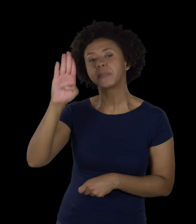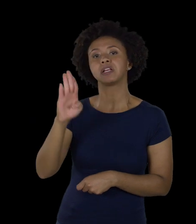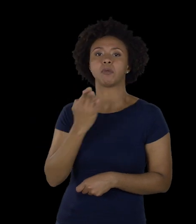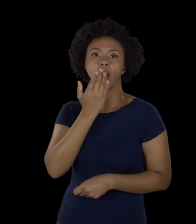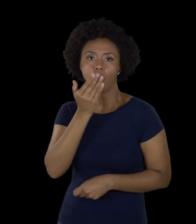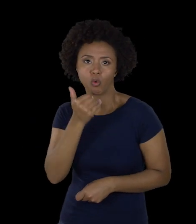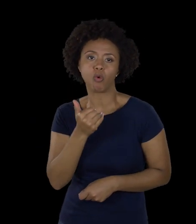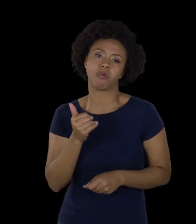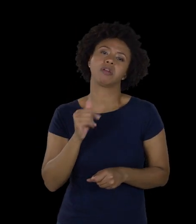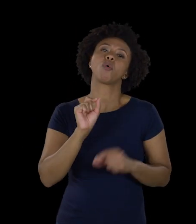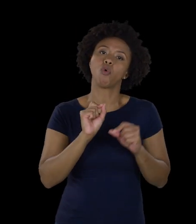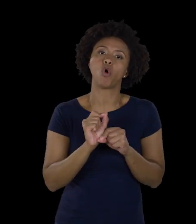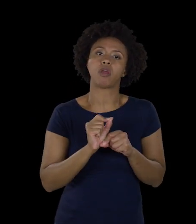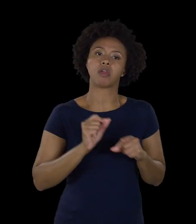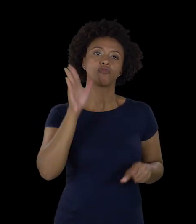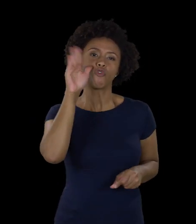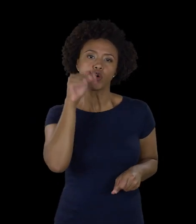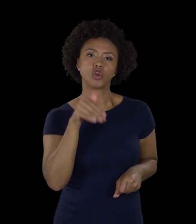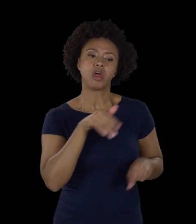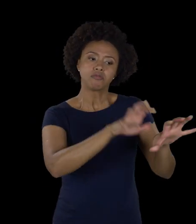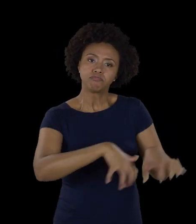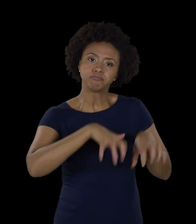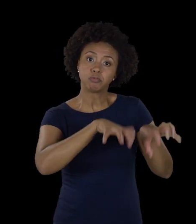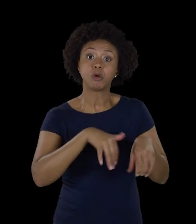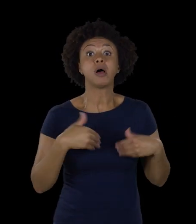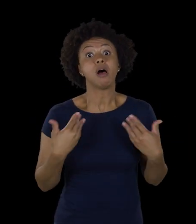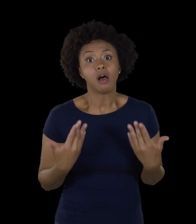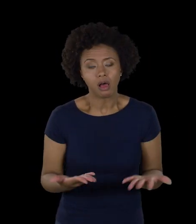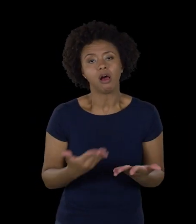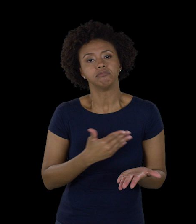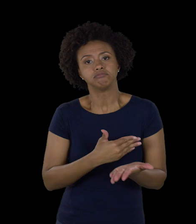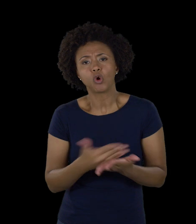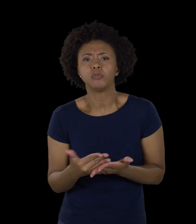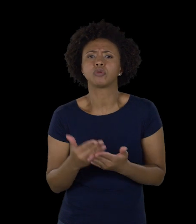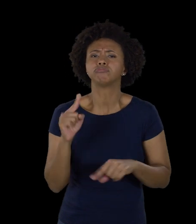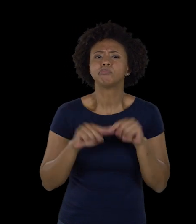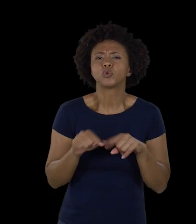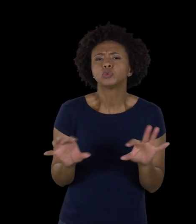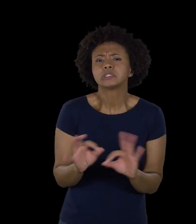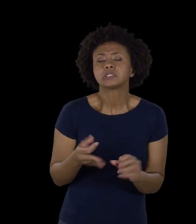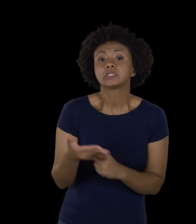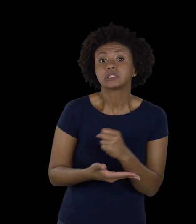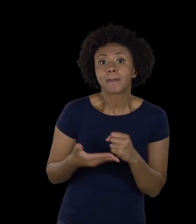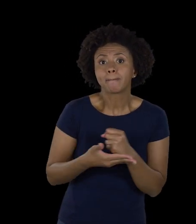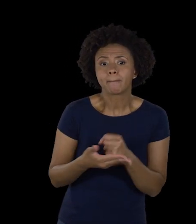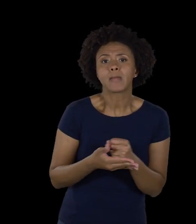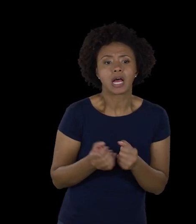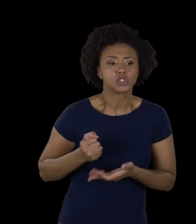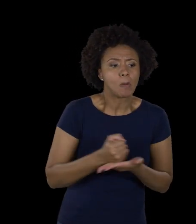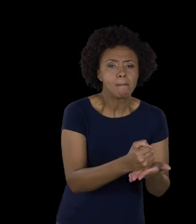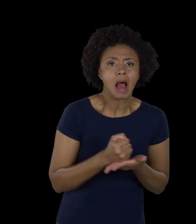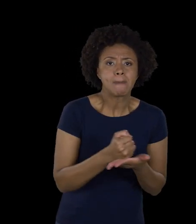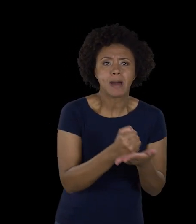exploradores envolvidos com mineração. Forma-se uma complexa linha de abastecimento de produtos básicos, mas muito importante, que